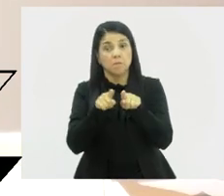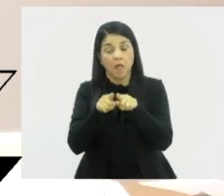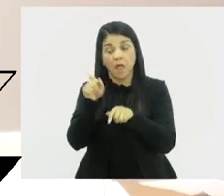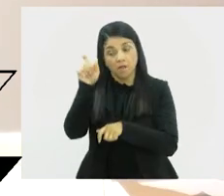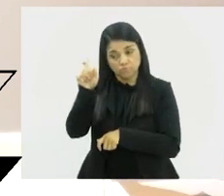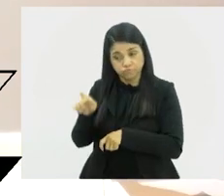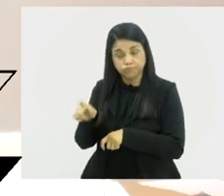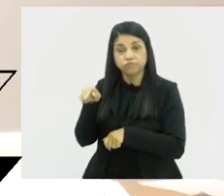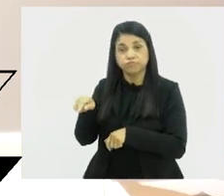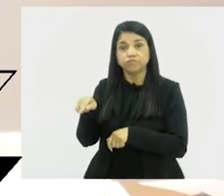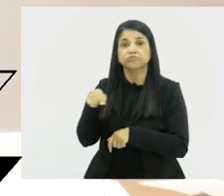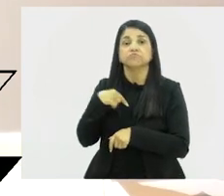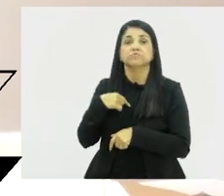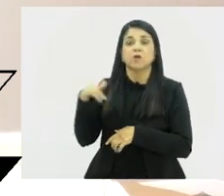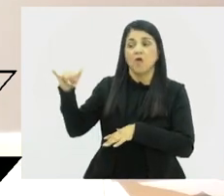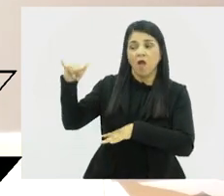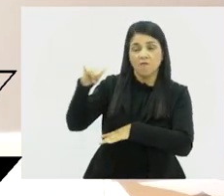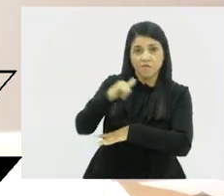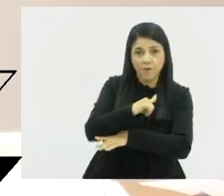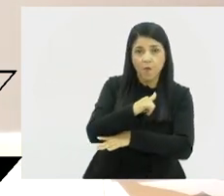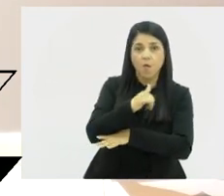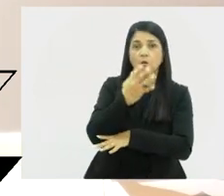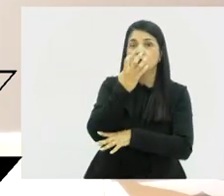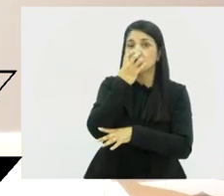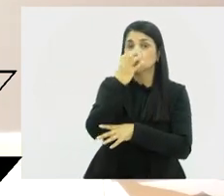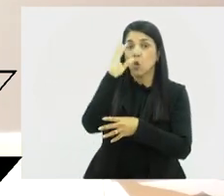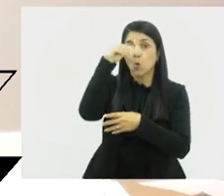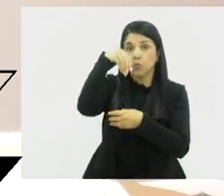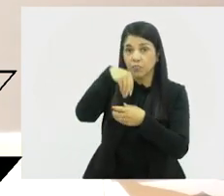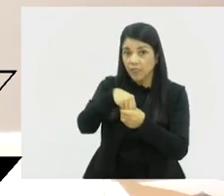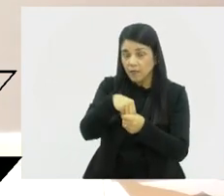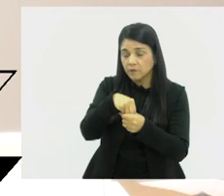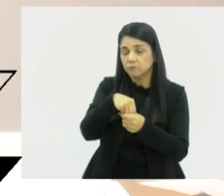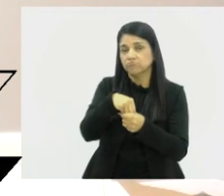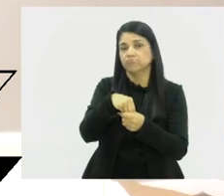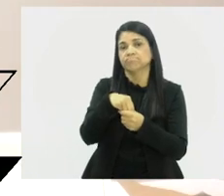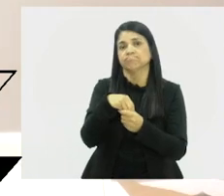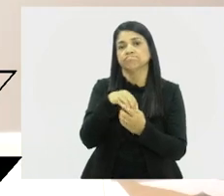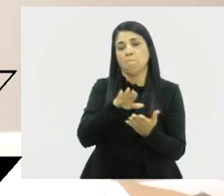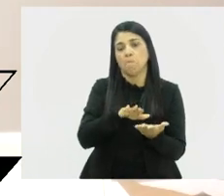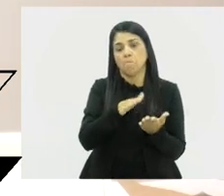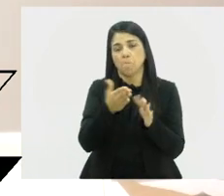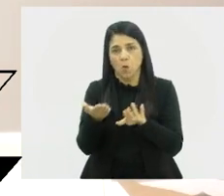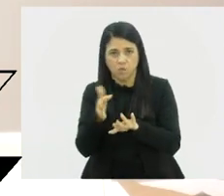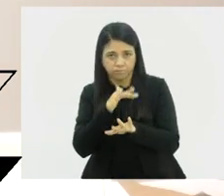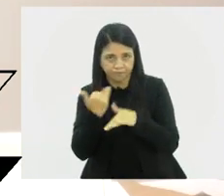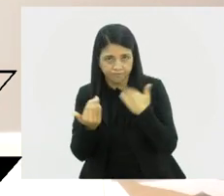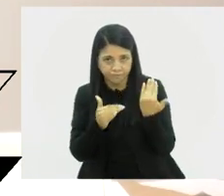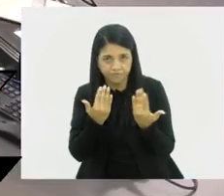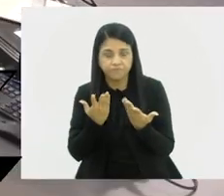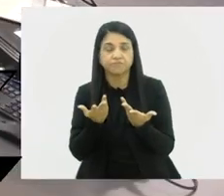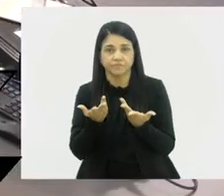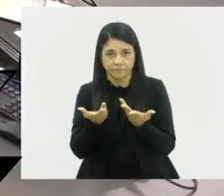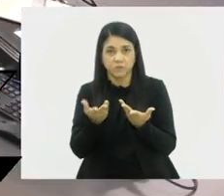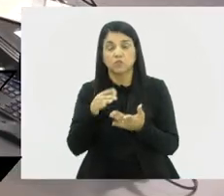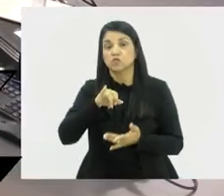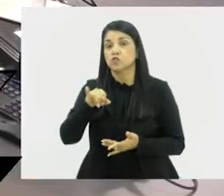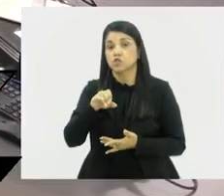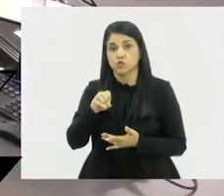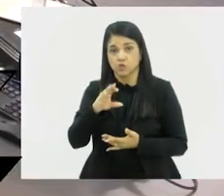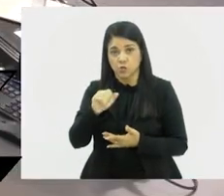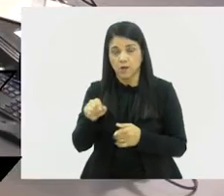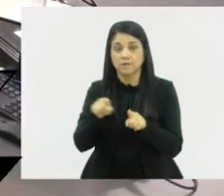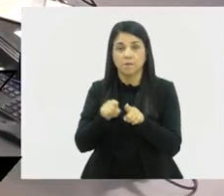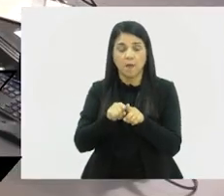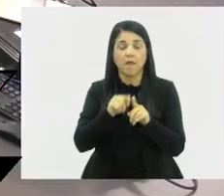da Gol, eu também estou ligado nisso, estive na manifestação, apresentamos um projeto, creio que o deputado Amorim apresentou também um